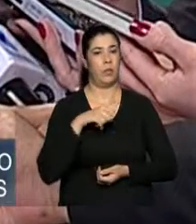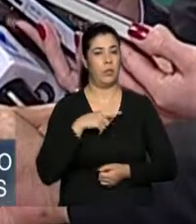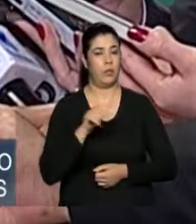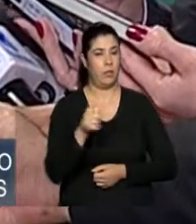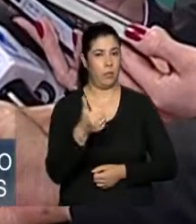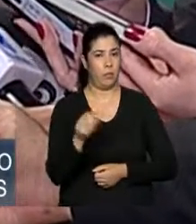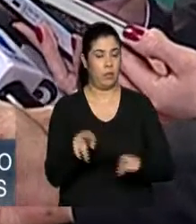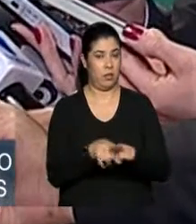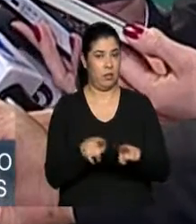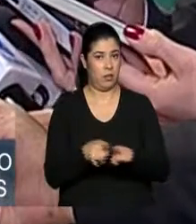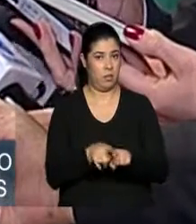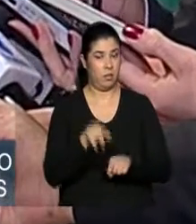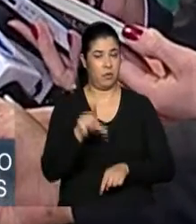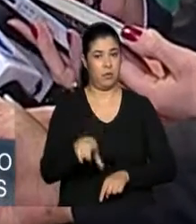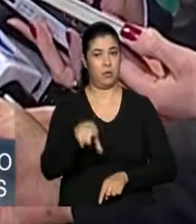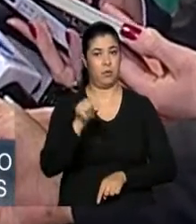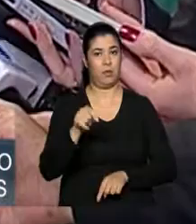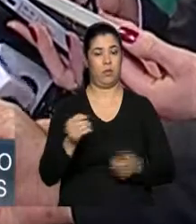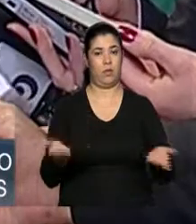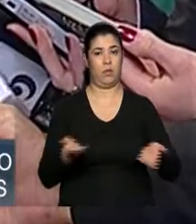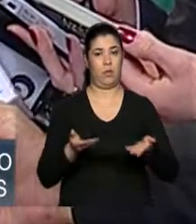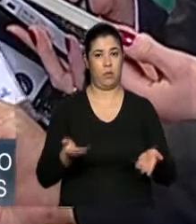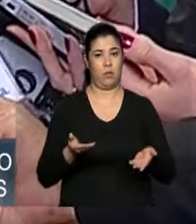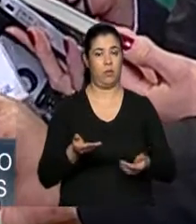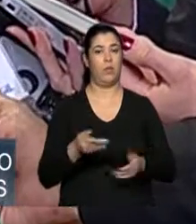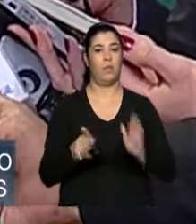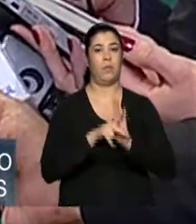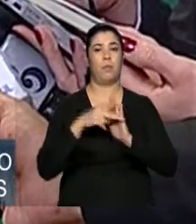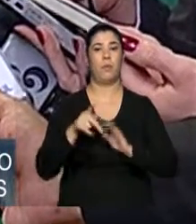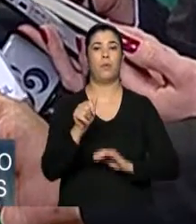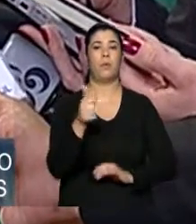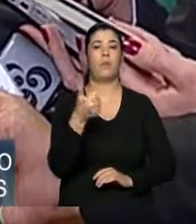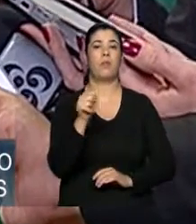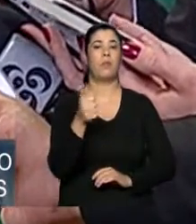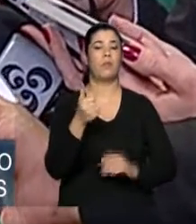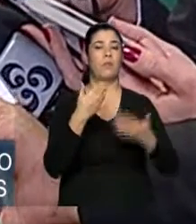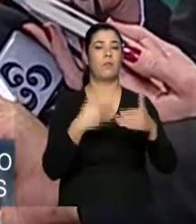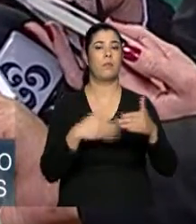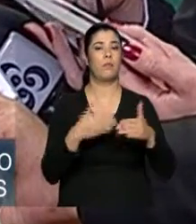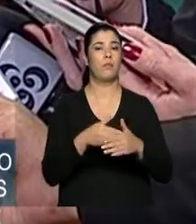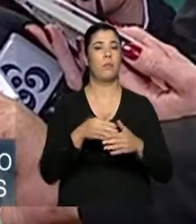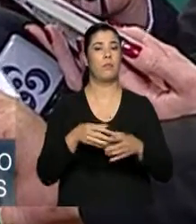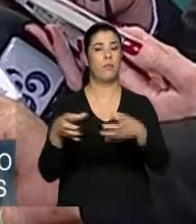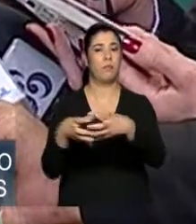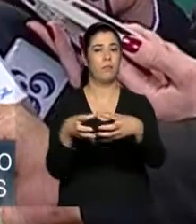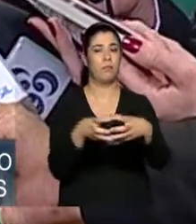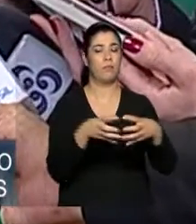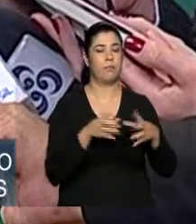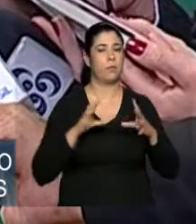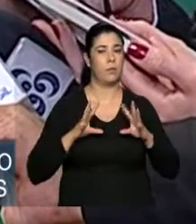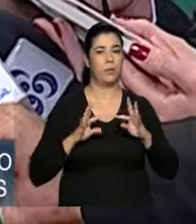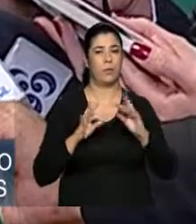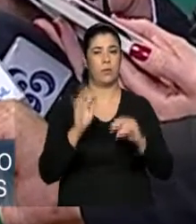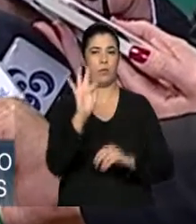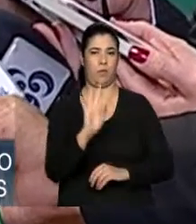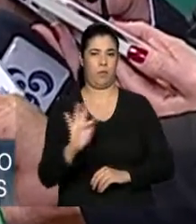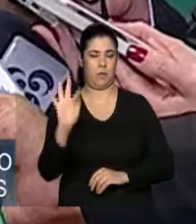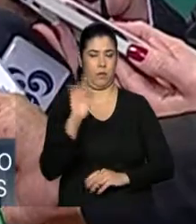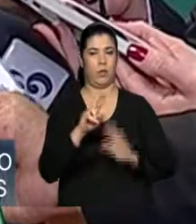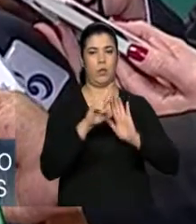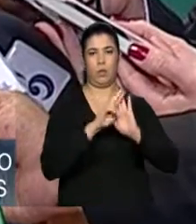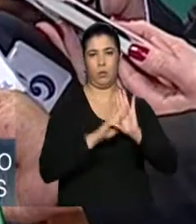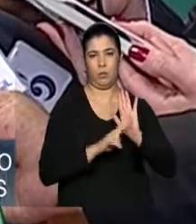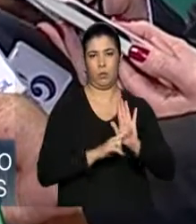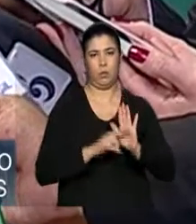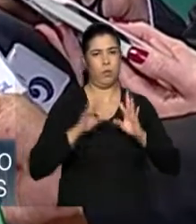nós estamos adotando agora uma avaliação in loco de todas as faculdades de medicina. Vai ser norma isso, a partir do